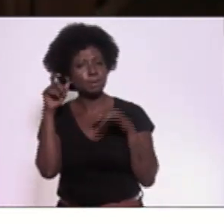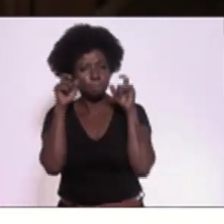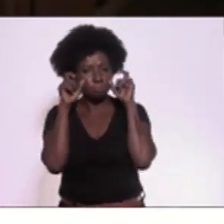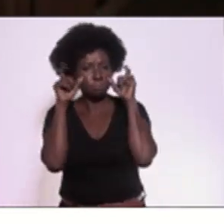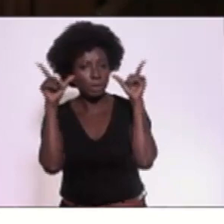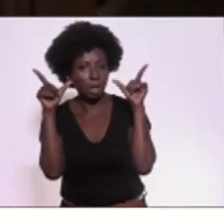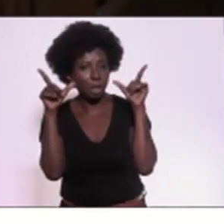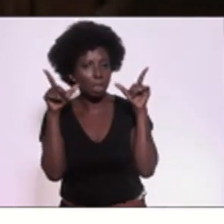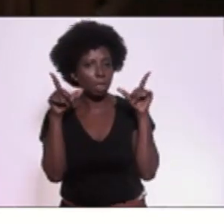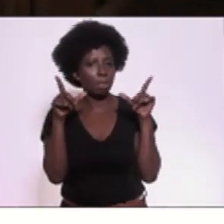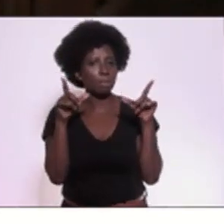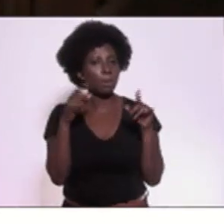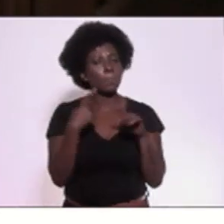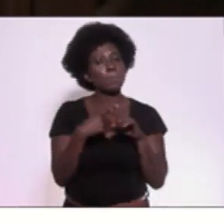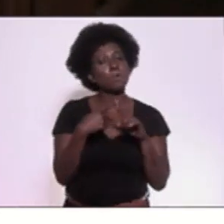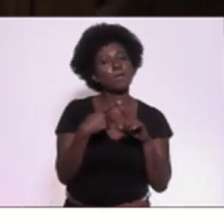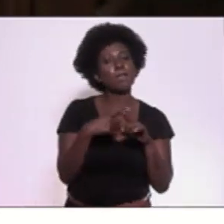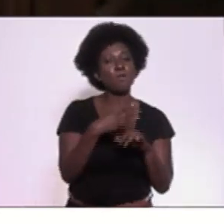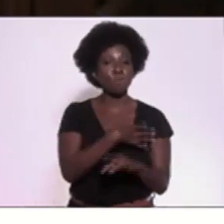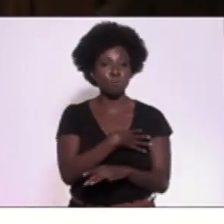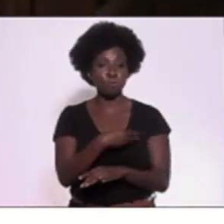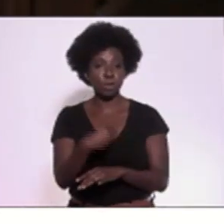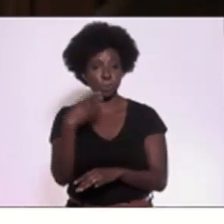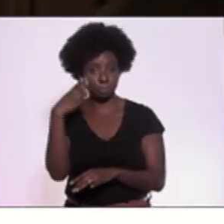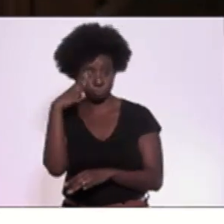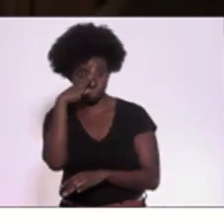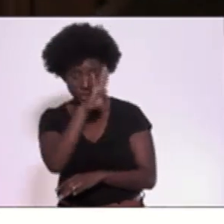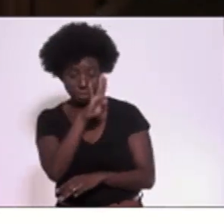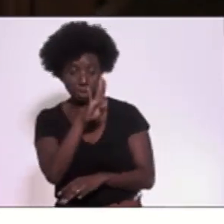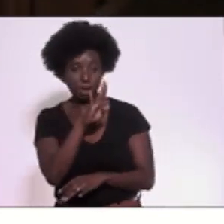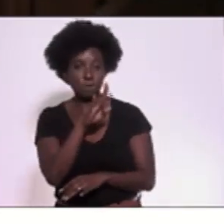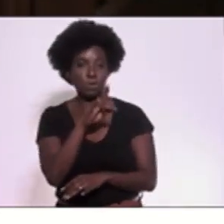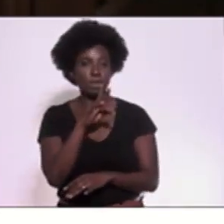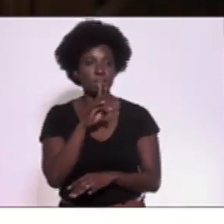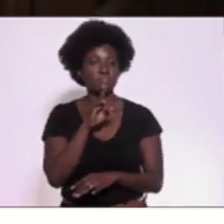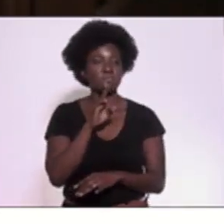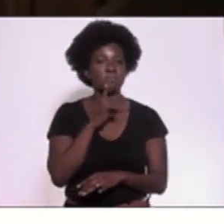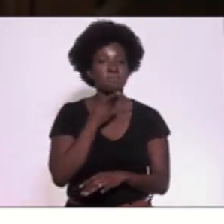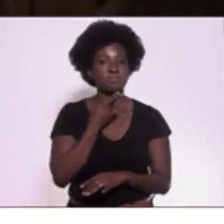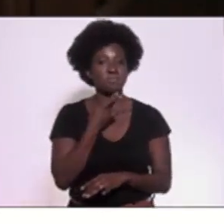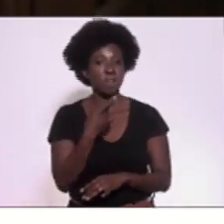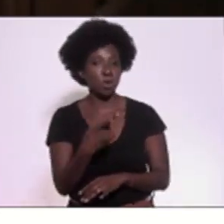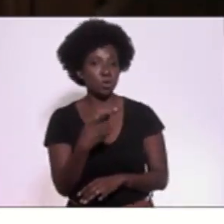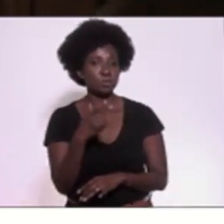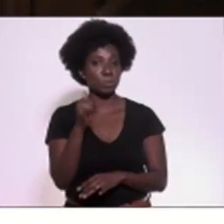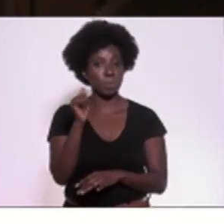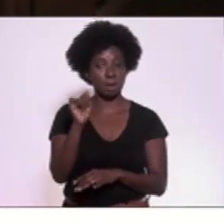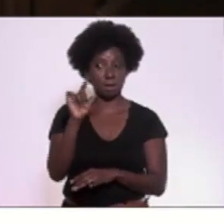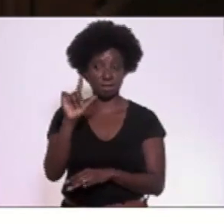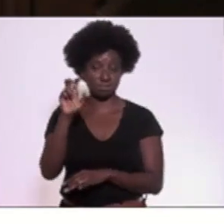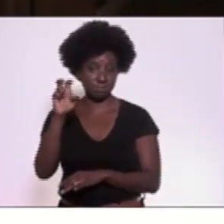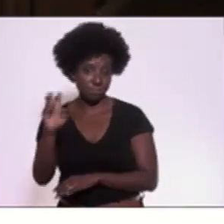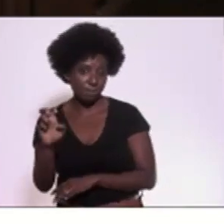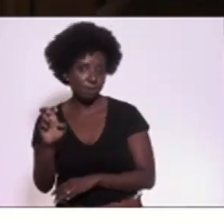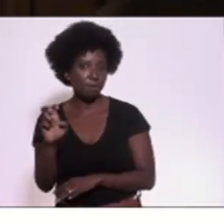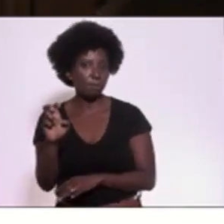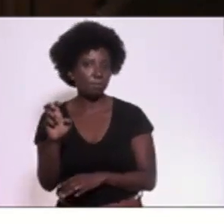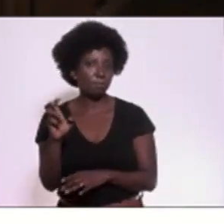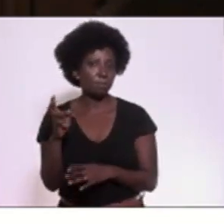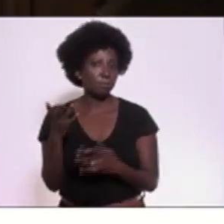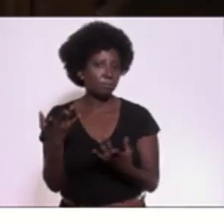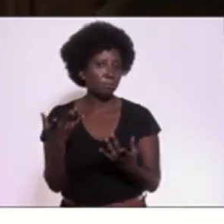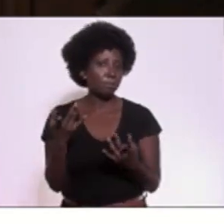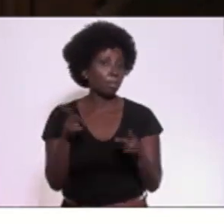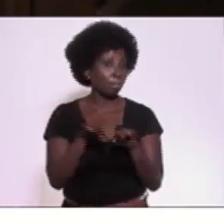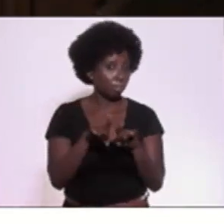toa que o Eduardo Bolsonaro falou em AI-5, não é à toa que agora o próprio presidente